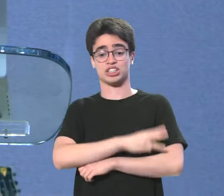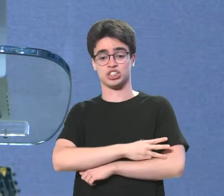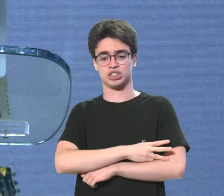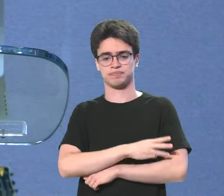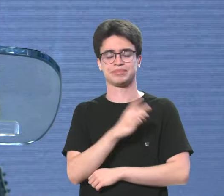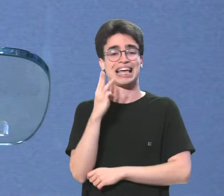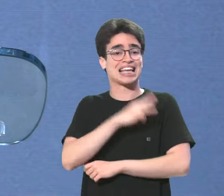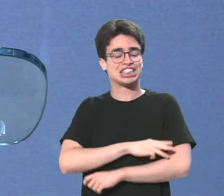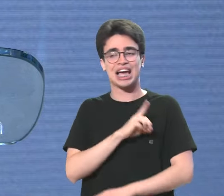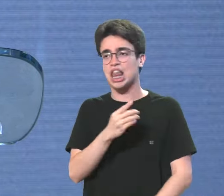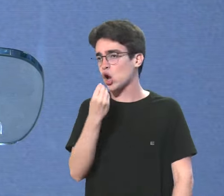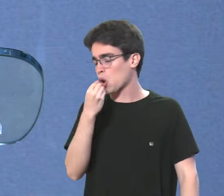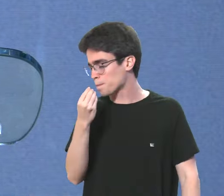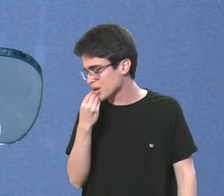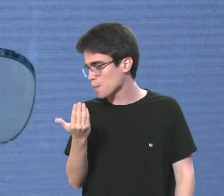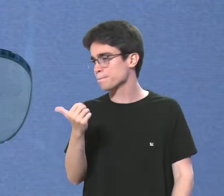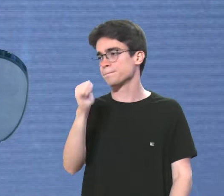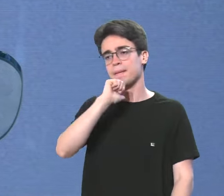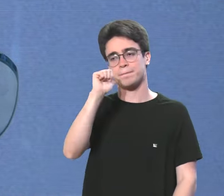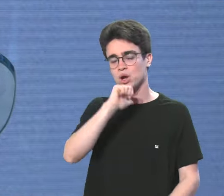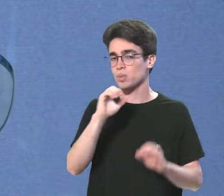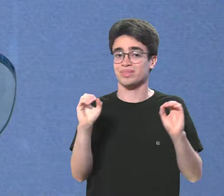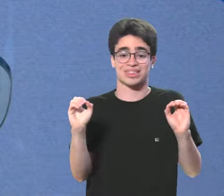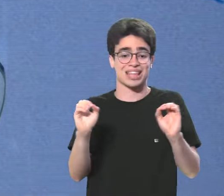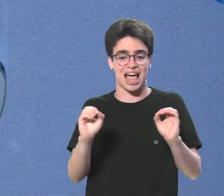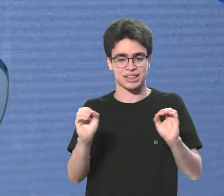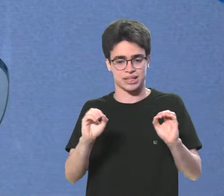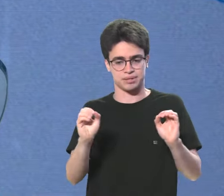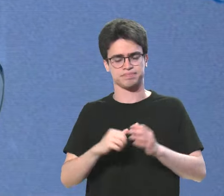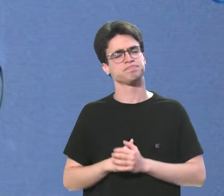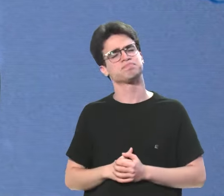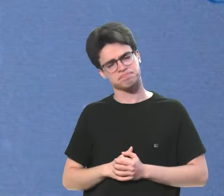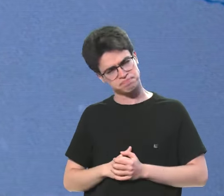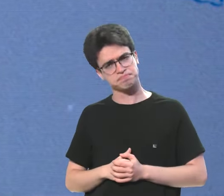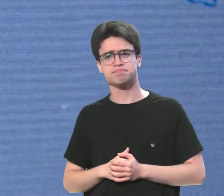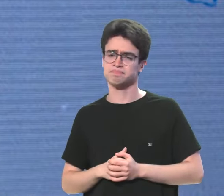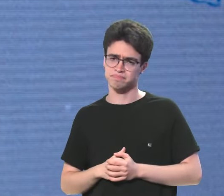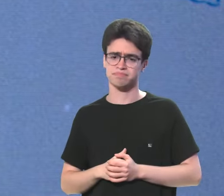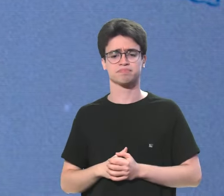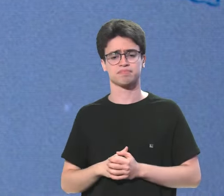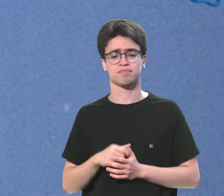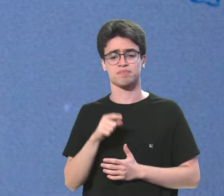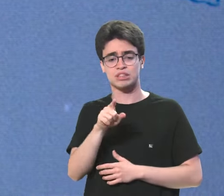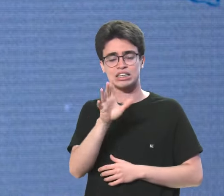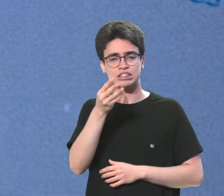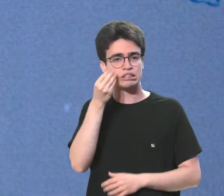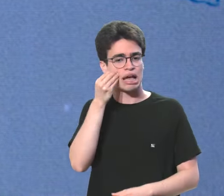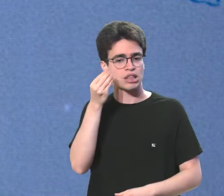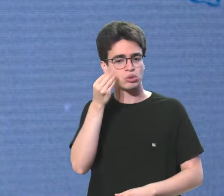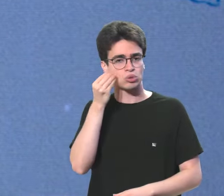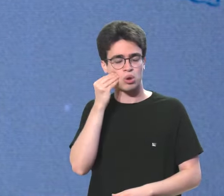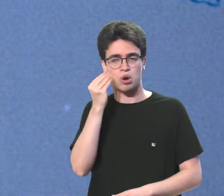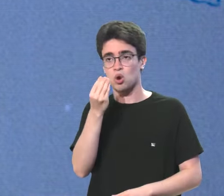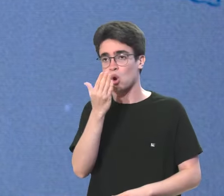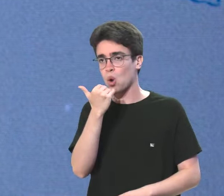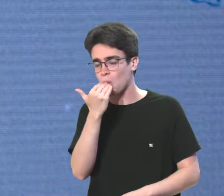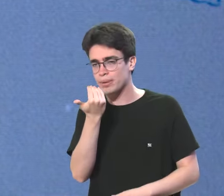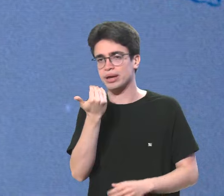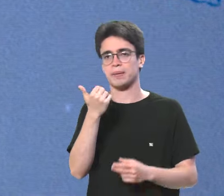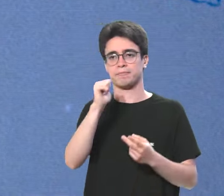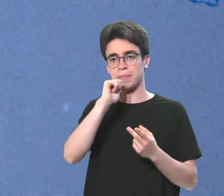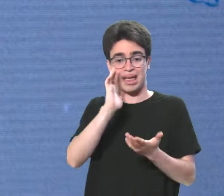dias ele não comeu e nem bebeu nada eu não sei se você já tentou ficar sem comer e sem beber